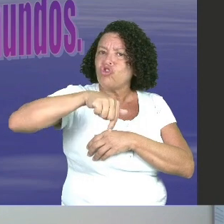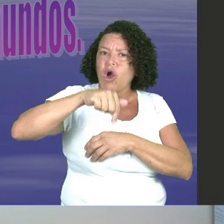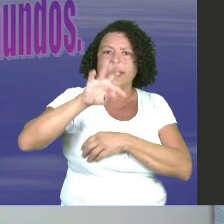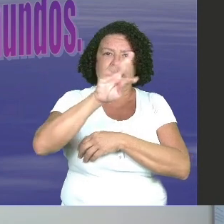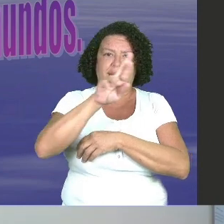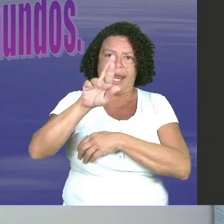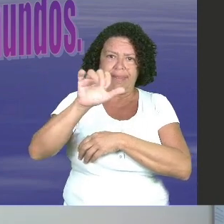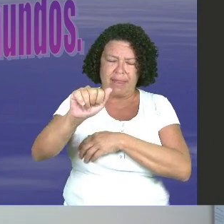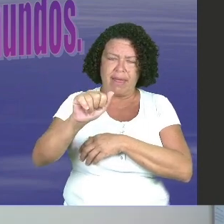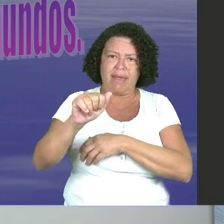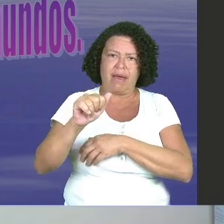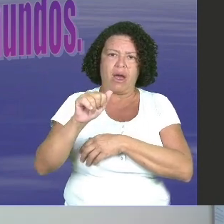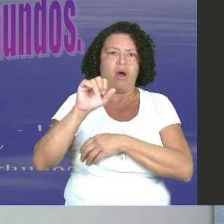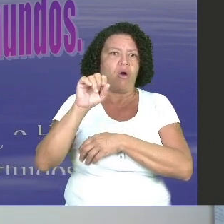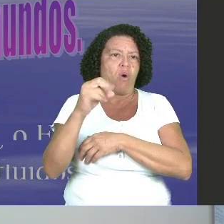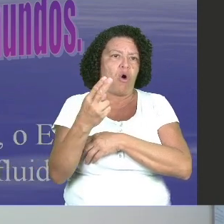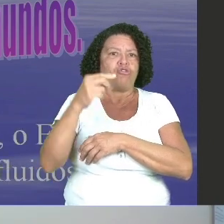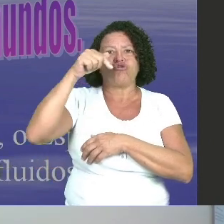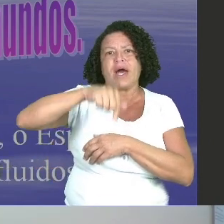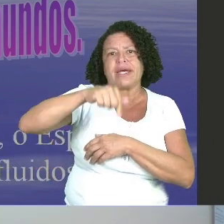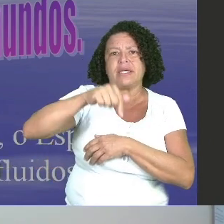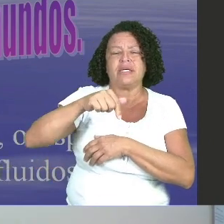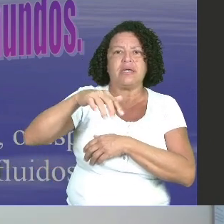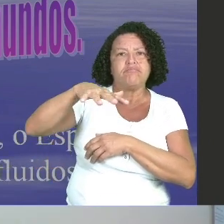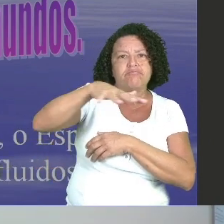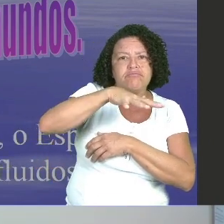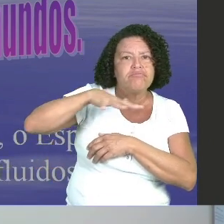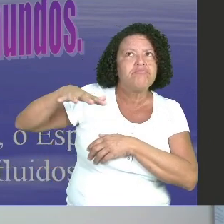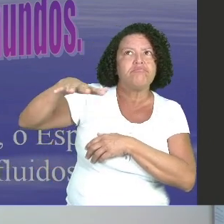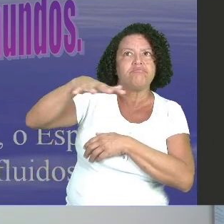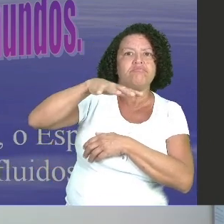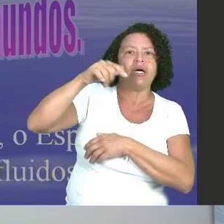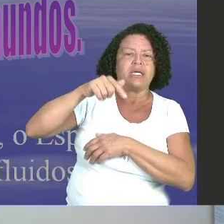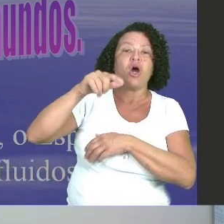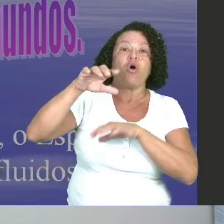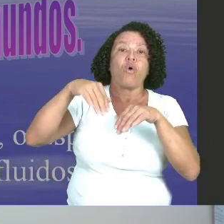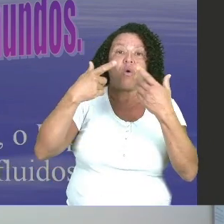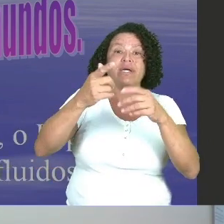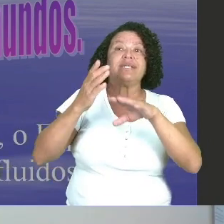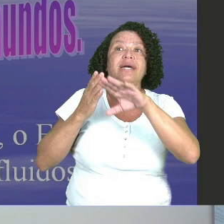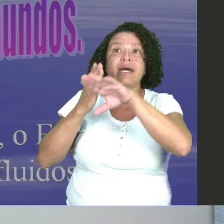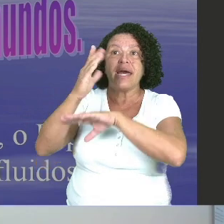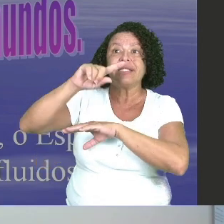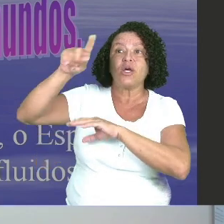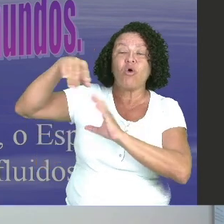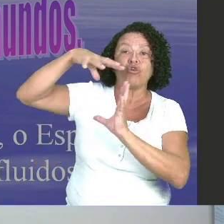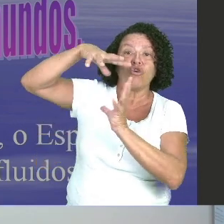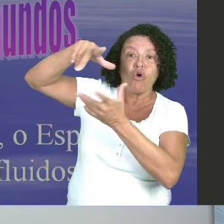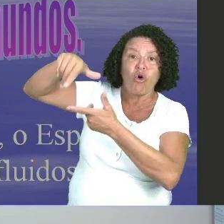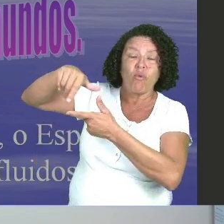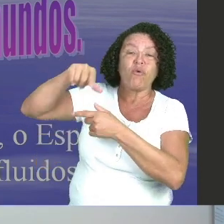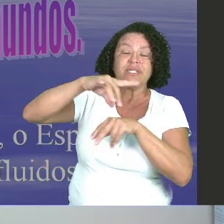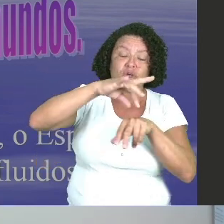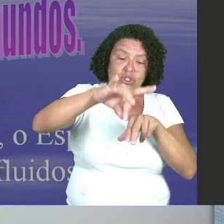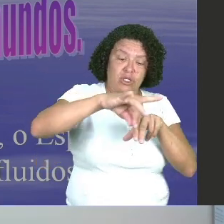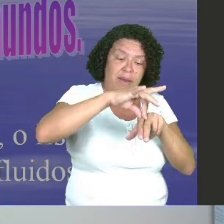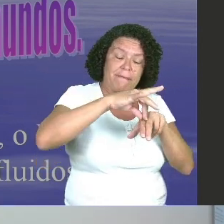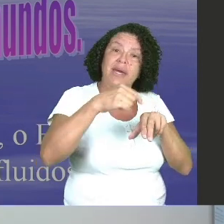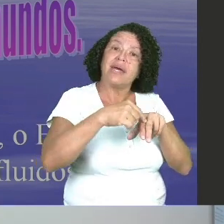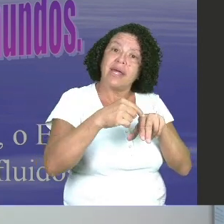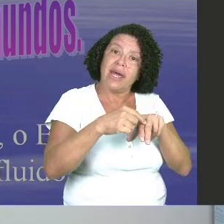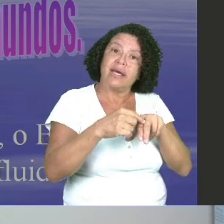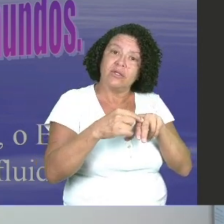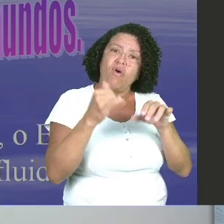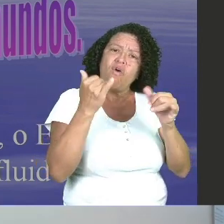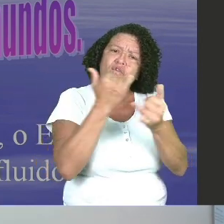Terra? Ou somente aqui nesse orbe? Ao entrar em outros mundos, o espírito forma o superespírito com os fluidos